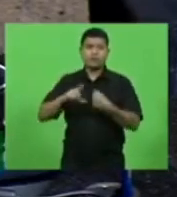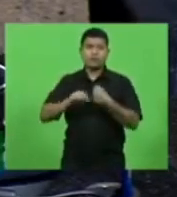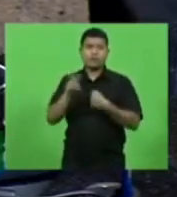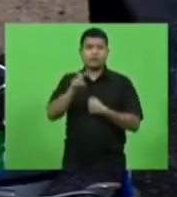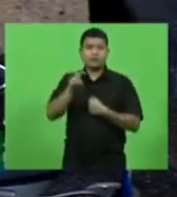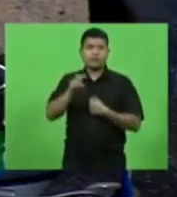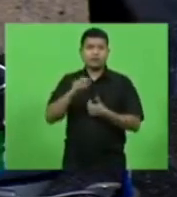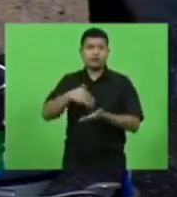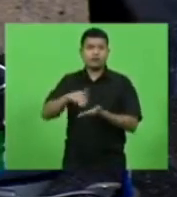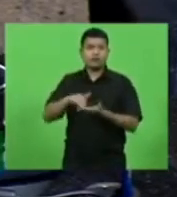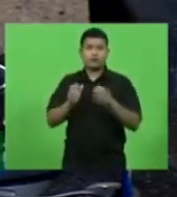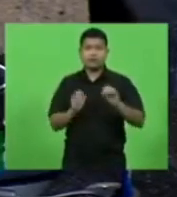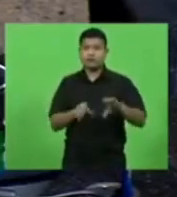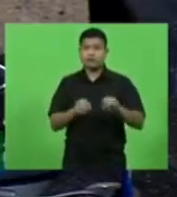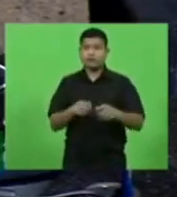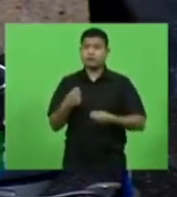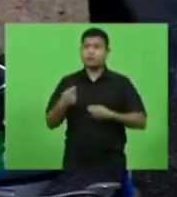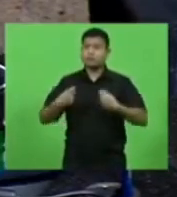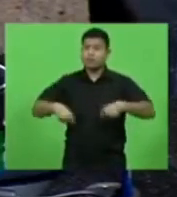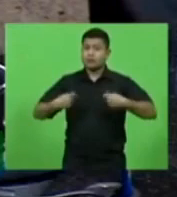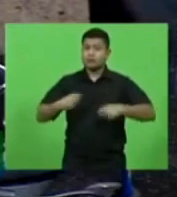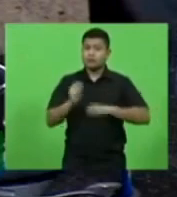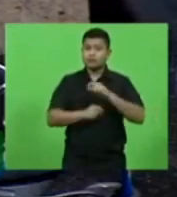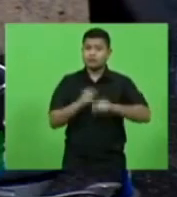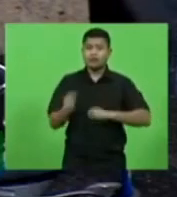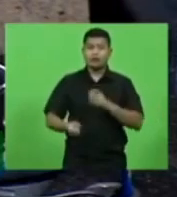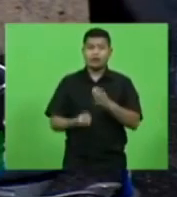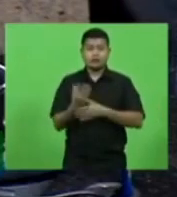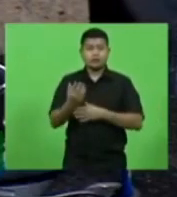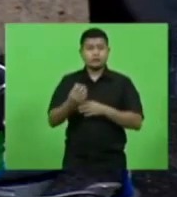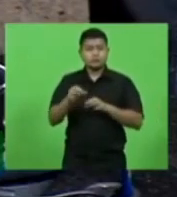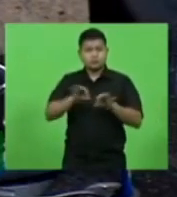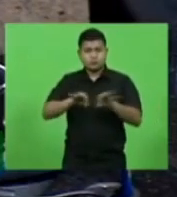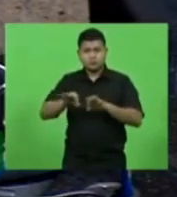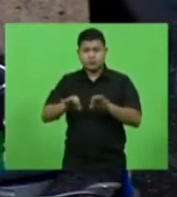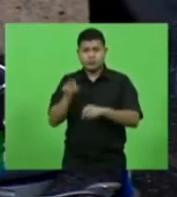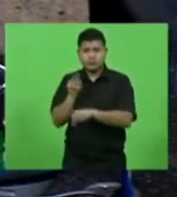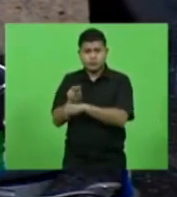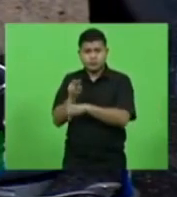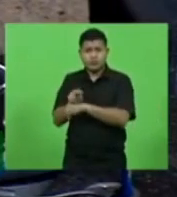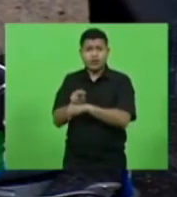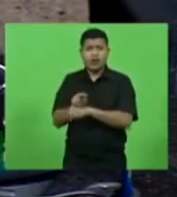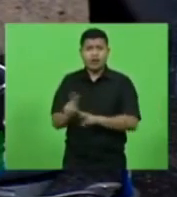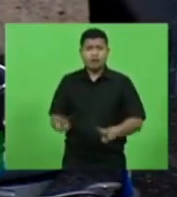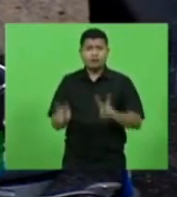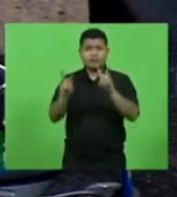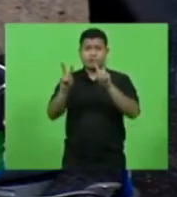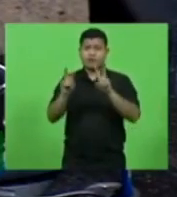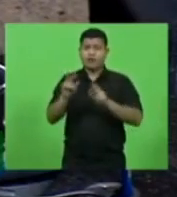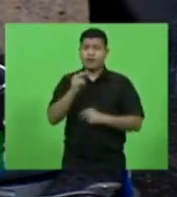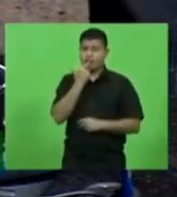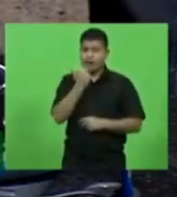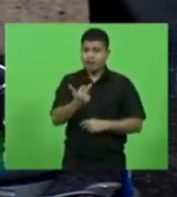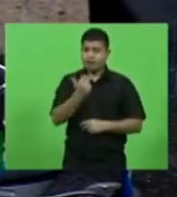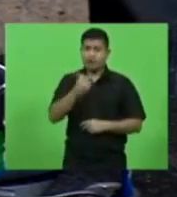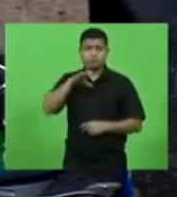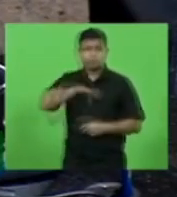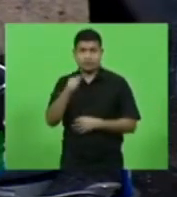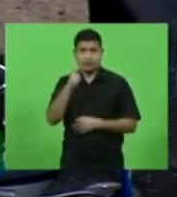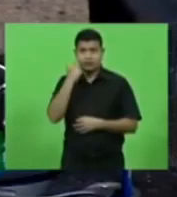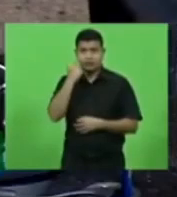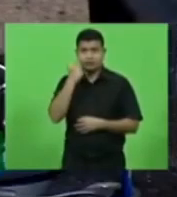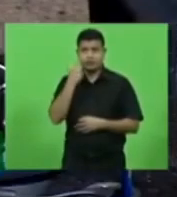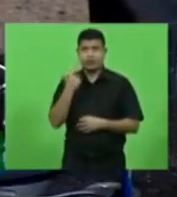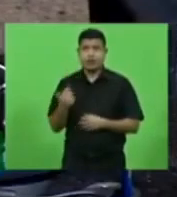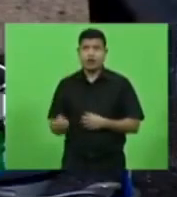deverá empreender todos os meios necessários para a valorização da língua portuguesa culta em suas políticas educacionais.